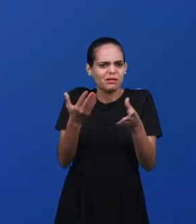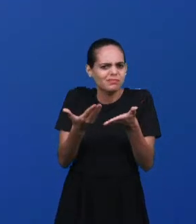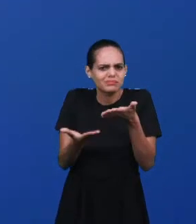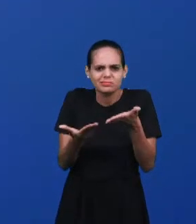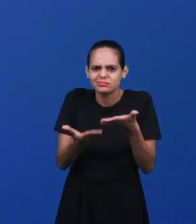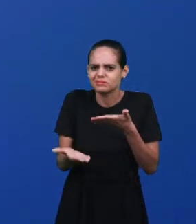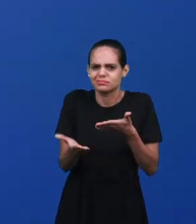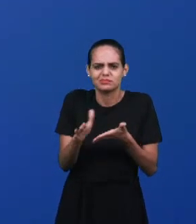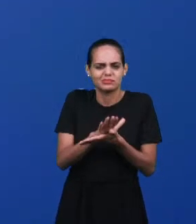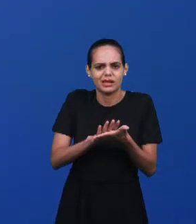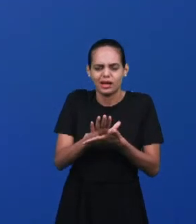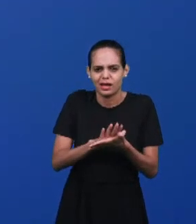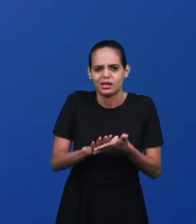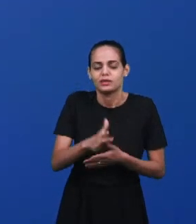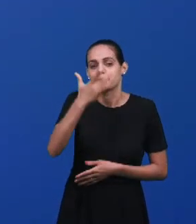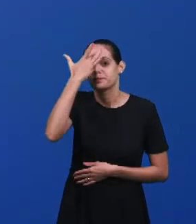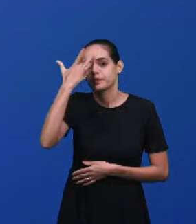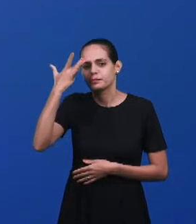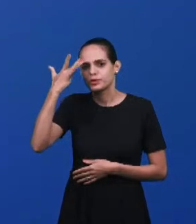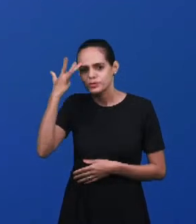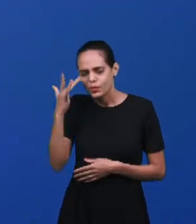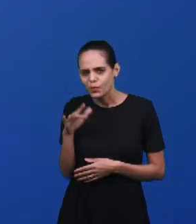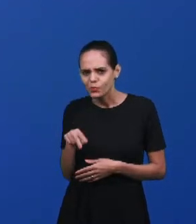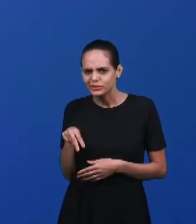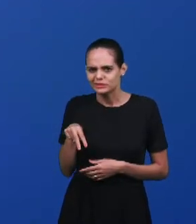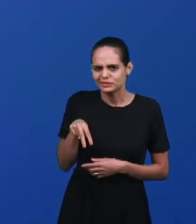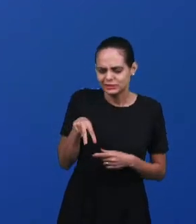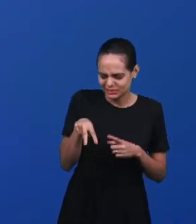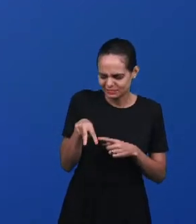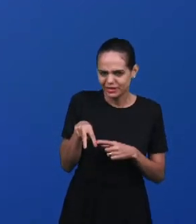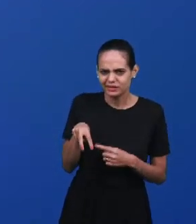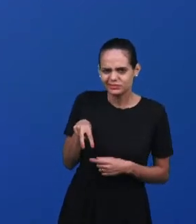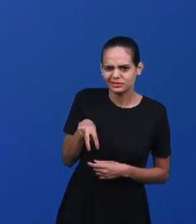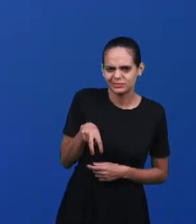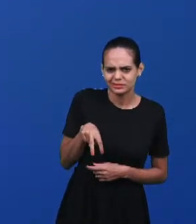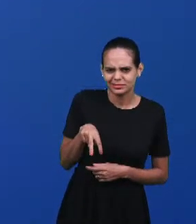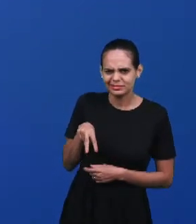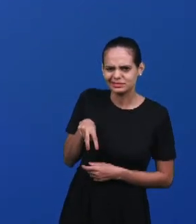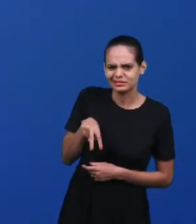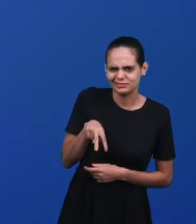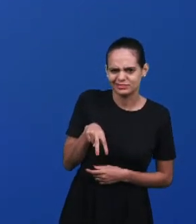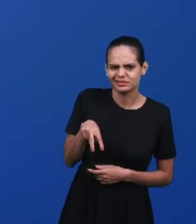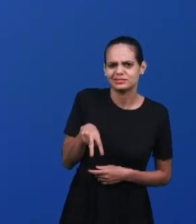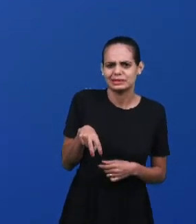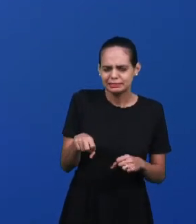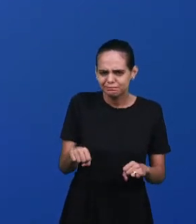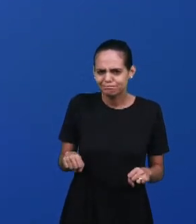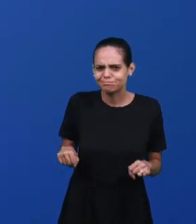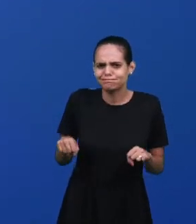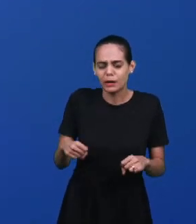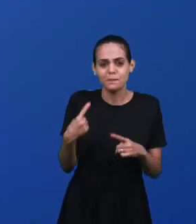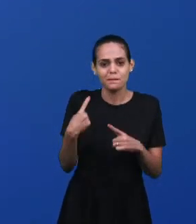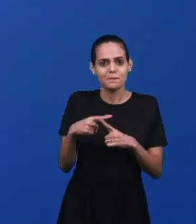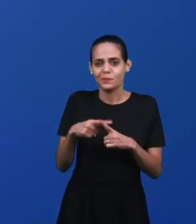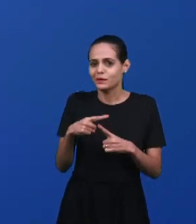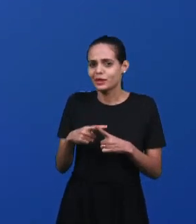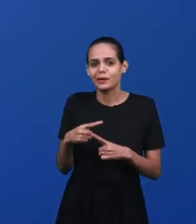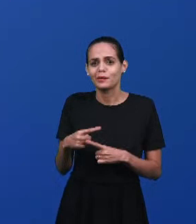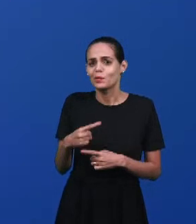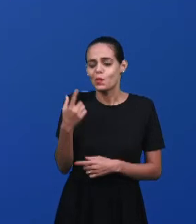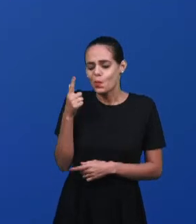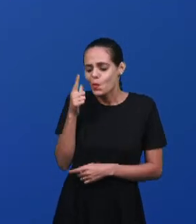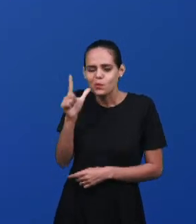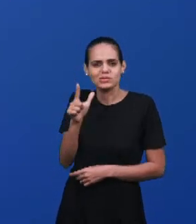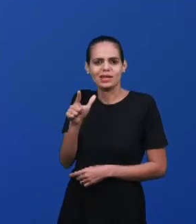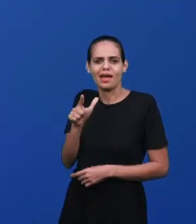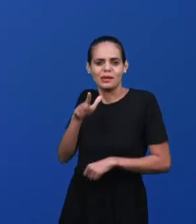os aleijados e os mancos. Por que aleijados e mancos? Porque eles têm dificuldade em caminhar. Eles precisam se apoiar em algo para